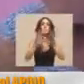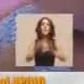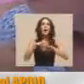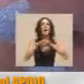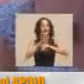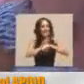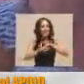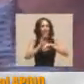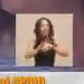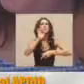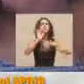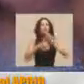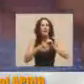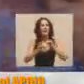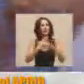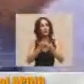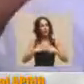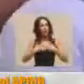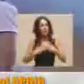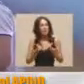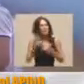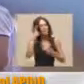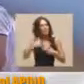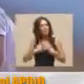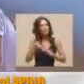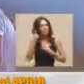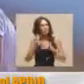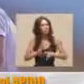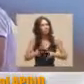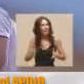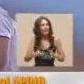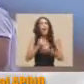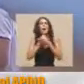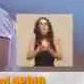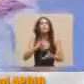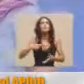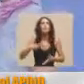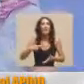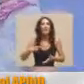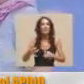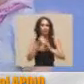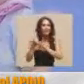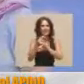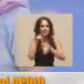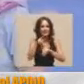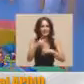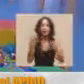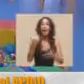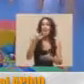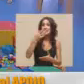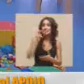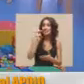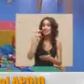mas na rede efeitos que caracteriza o dar de si sem pensar em si apoio é a associação de solidariedade social